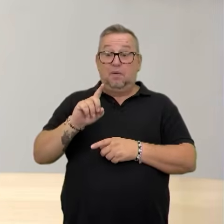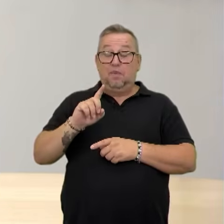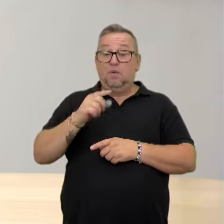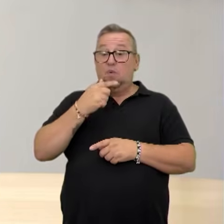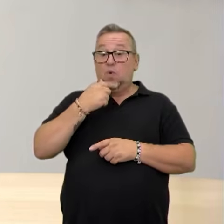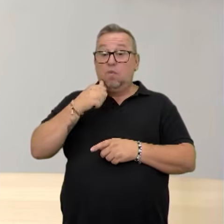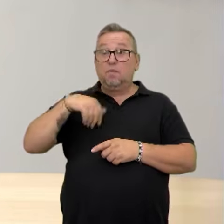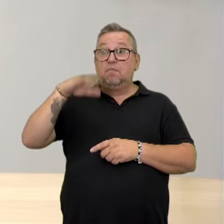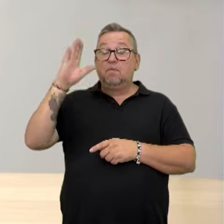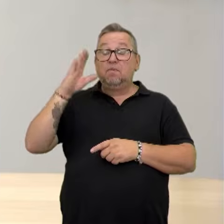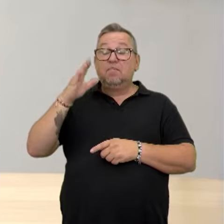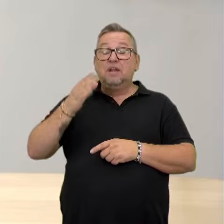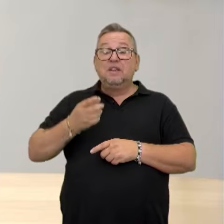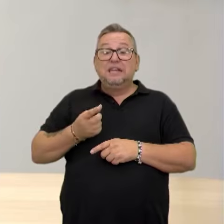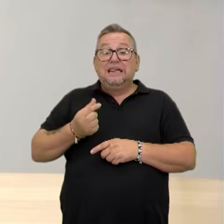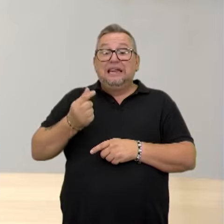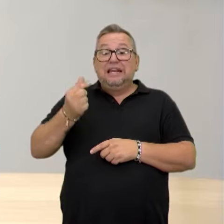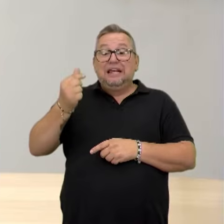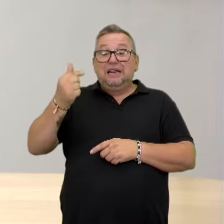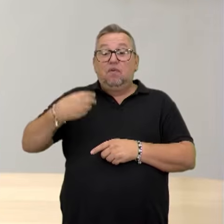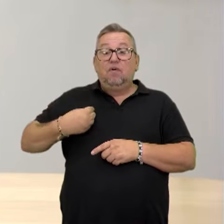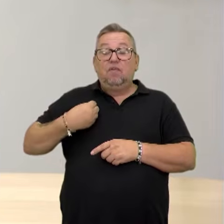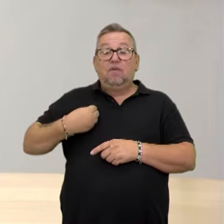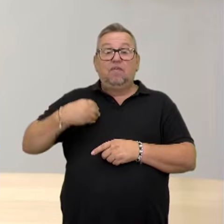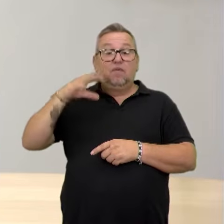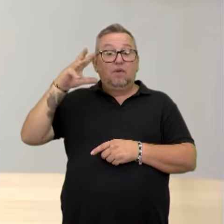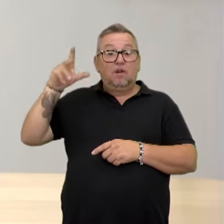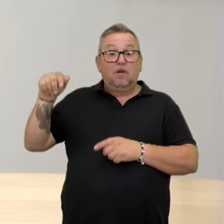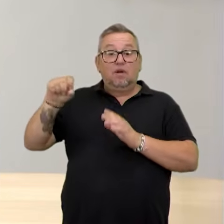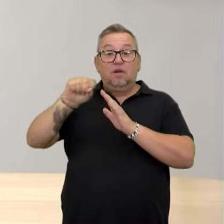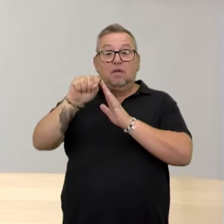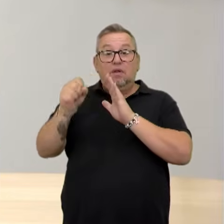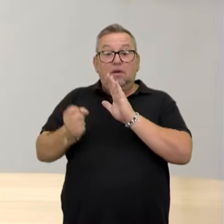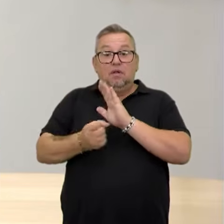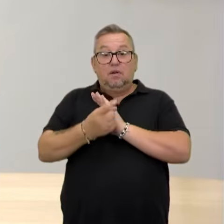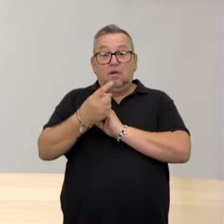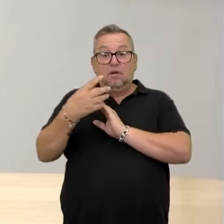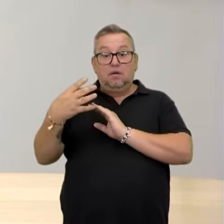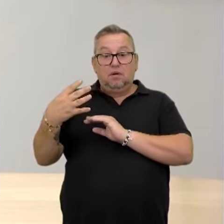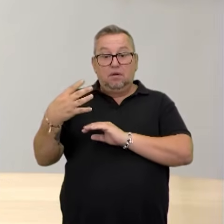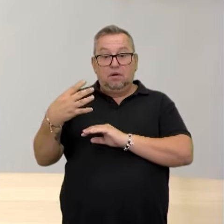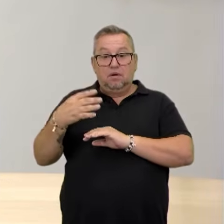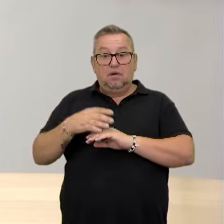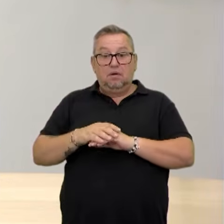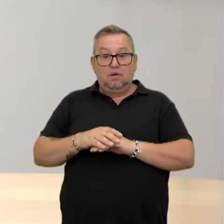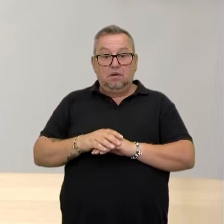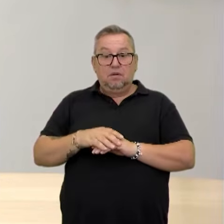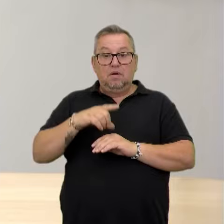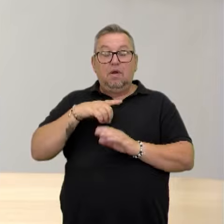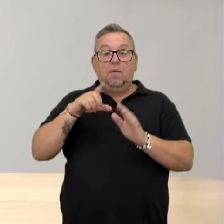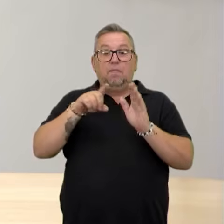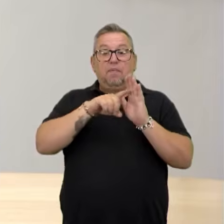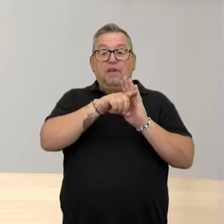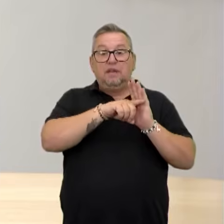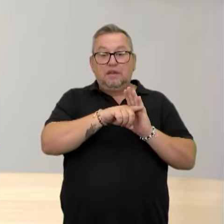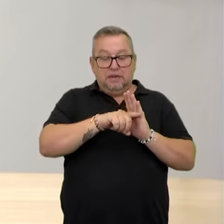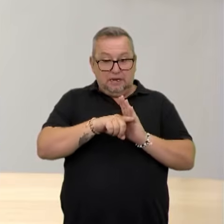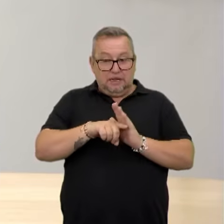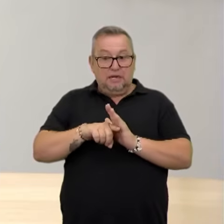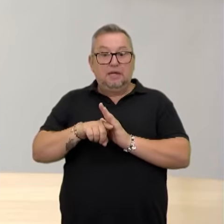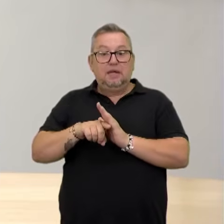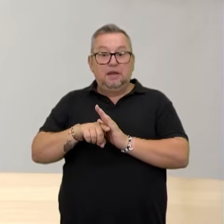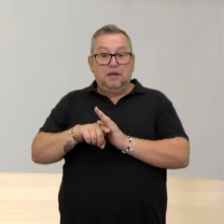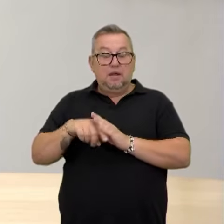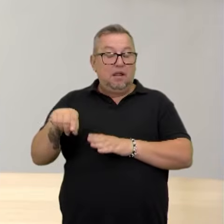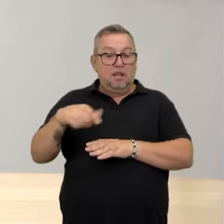O homem mais rico da história, ele viveu na África no século XIV, foi o Mansa Musa. Pesquisem. Não